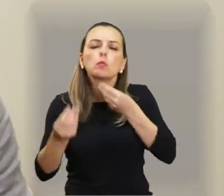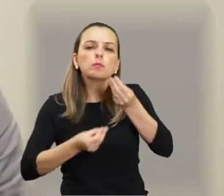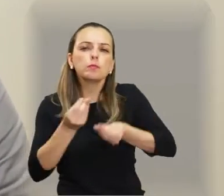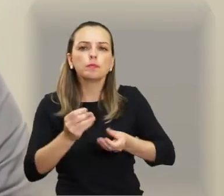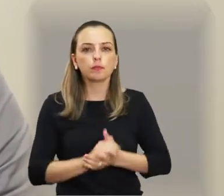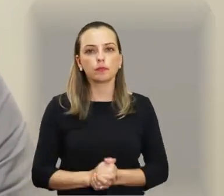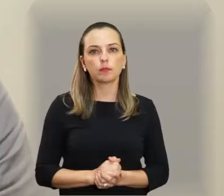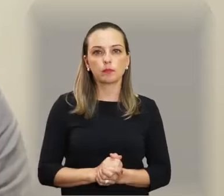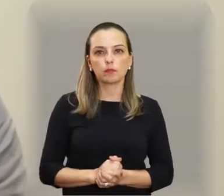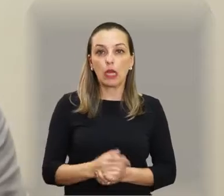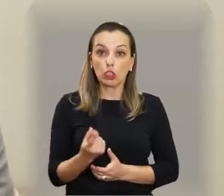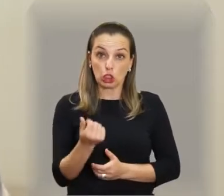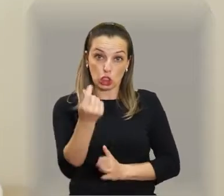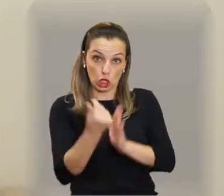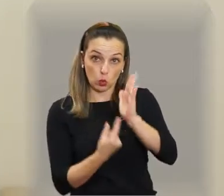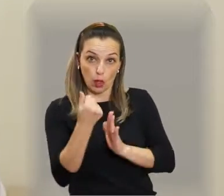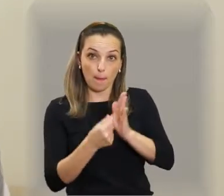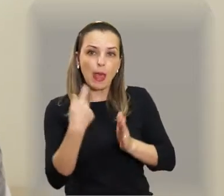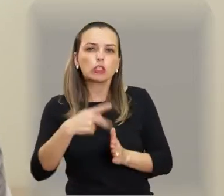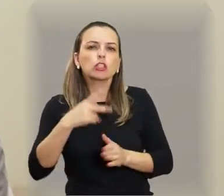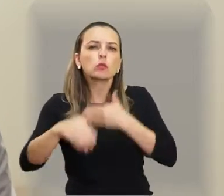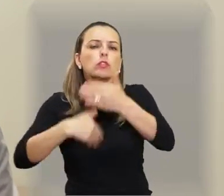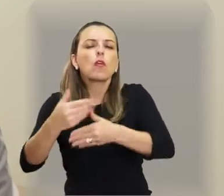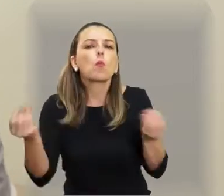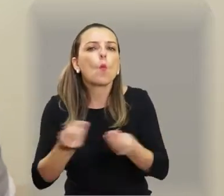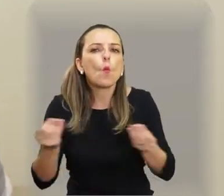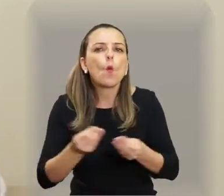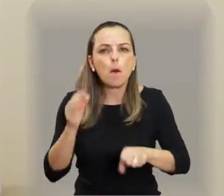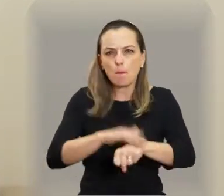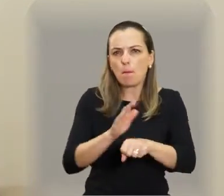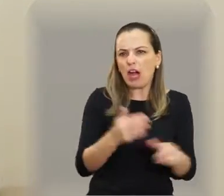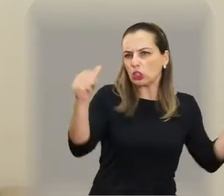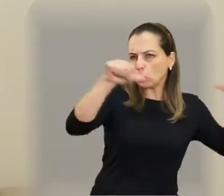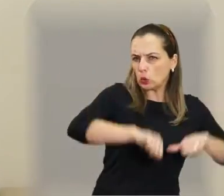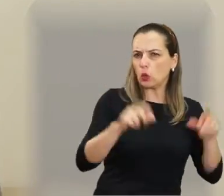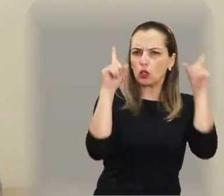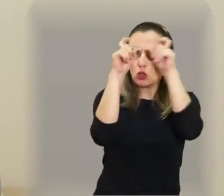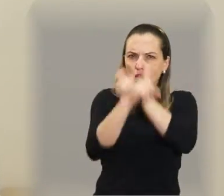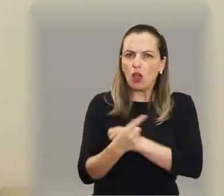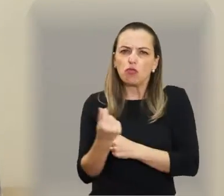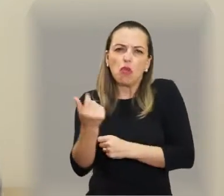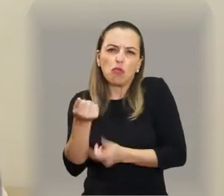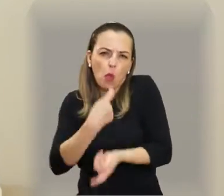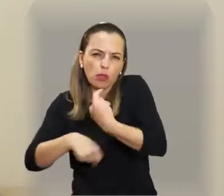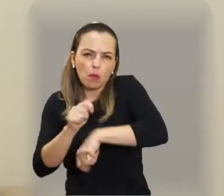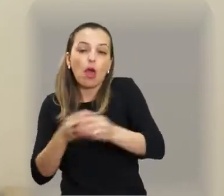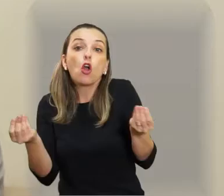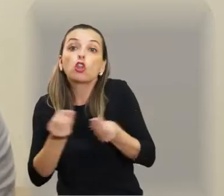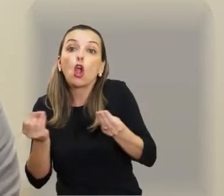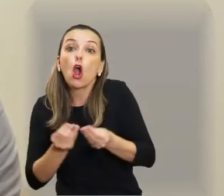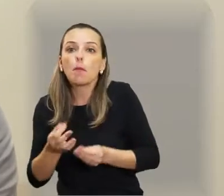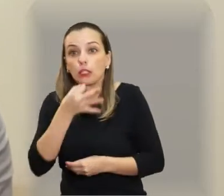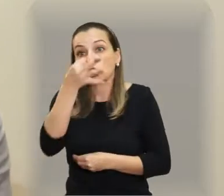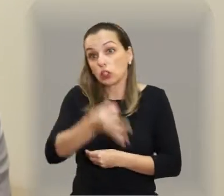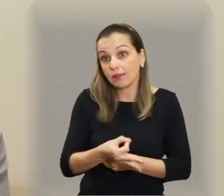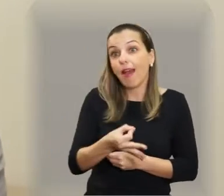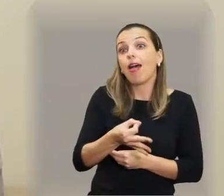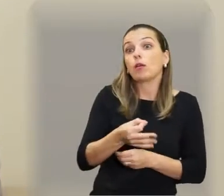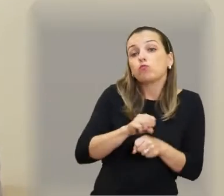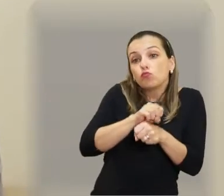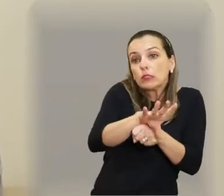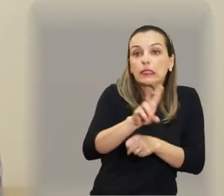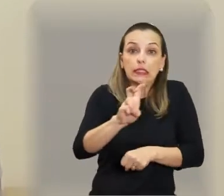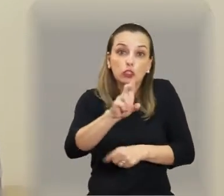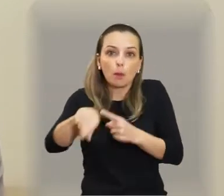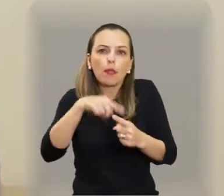como está o seu orçamento Como estão as suas Finanças neste momento de crise em certeza eu tenho cinco dicas para você